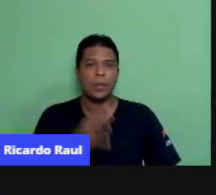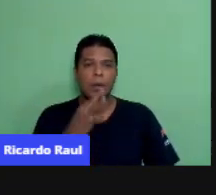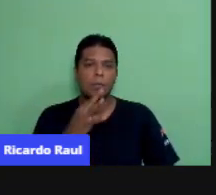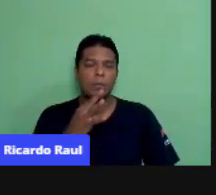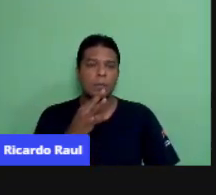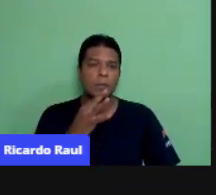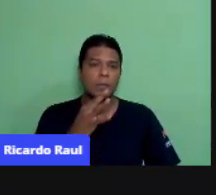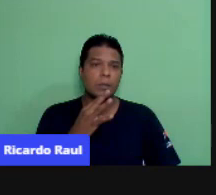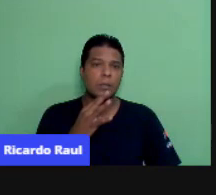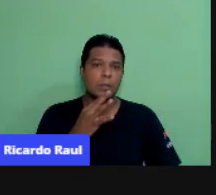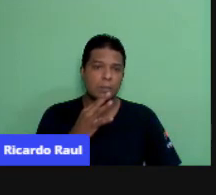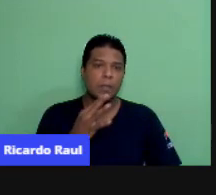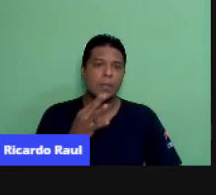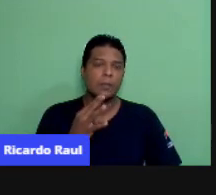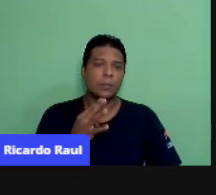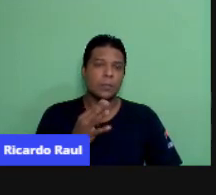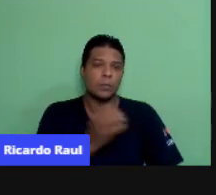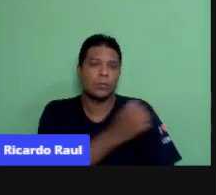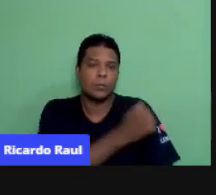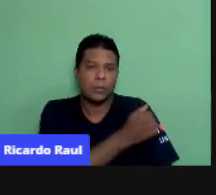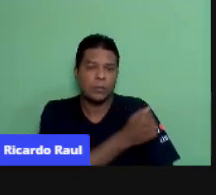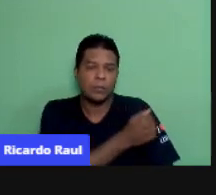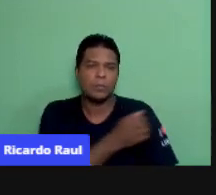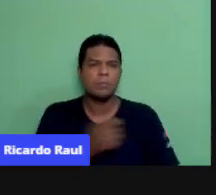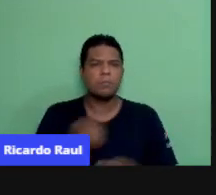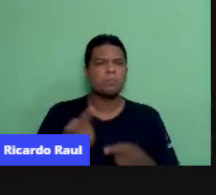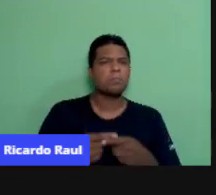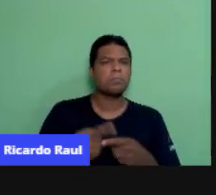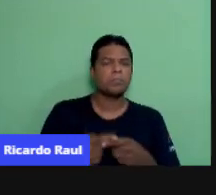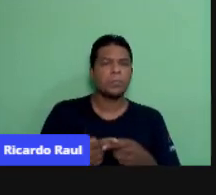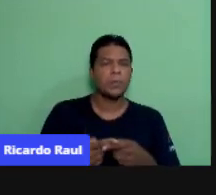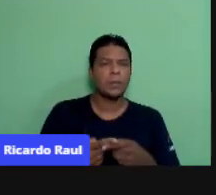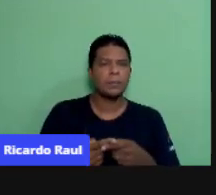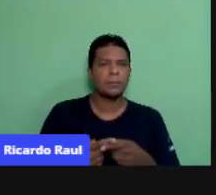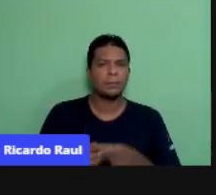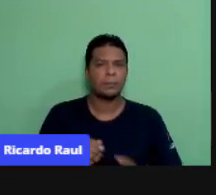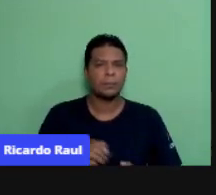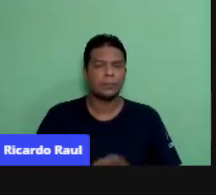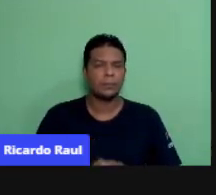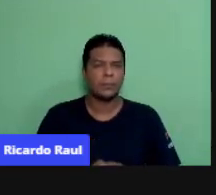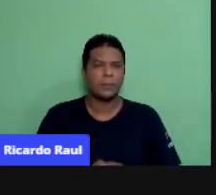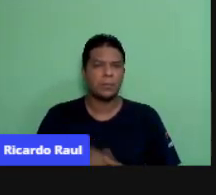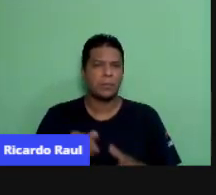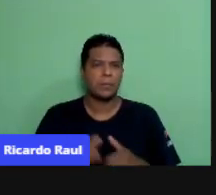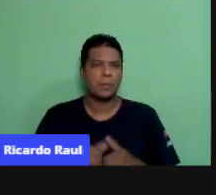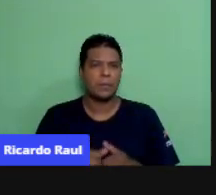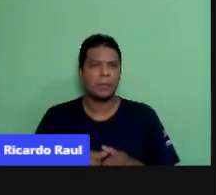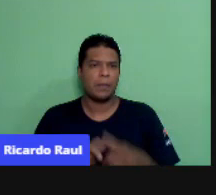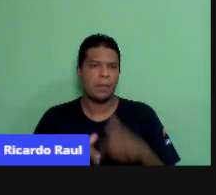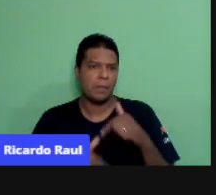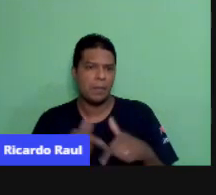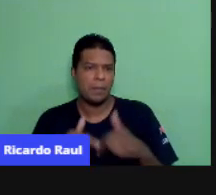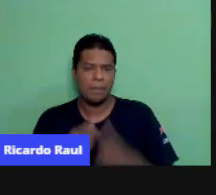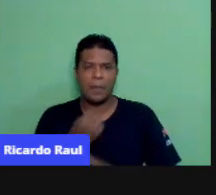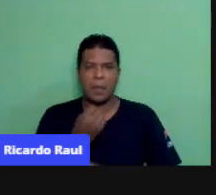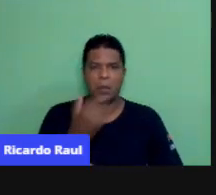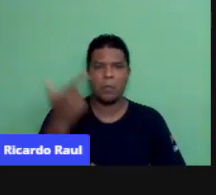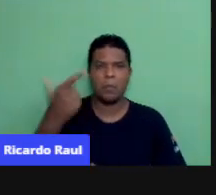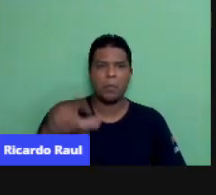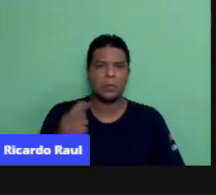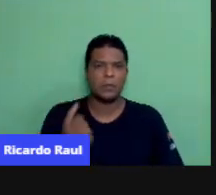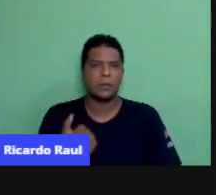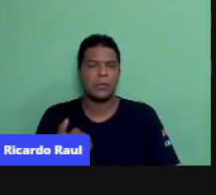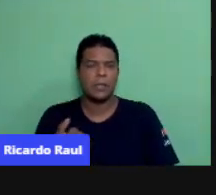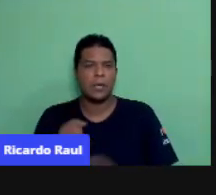mínimo que a gente pode dar para esses alunos. Ah, mas por quê? O meu trabalho é bem melhor. Eu trabalho outras